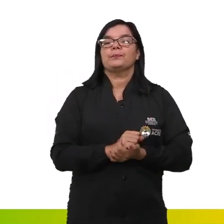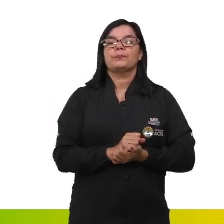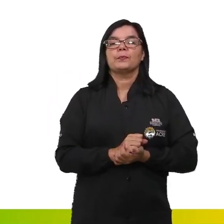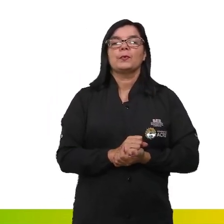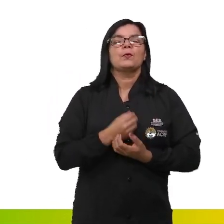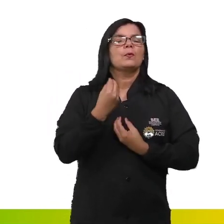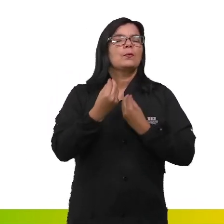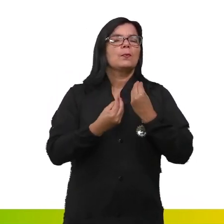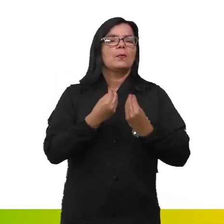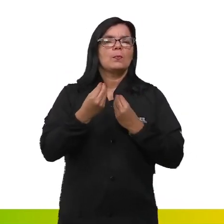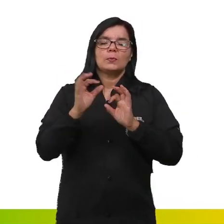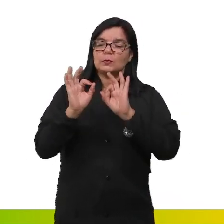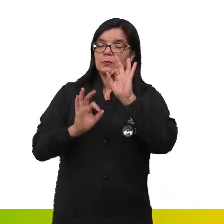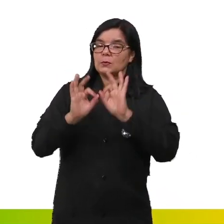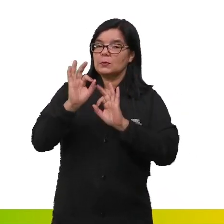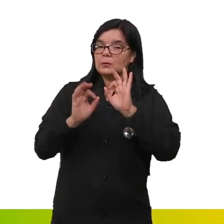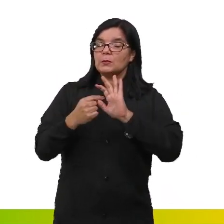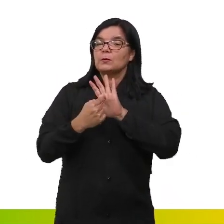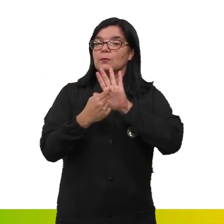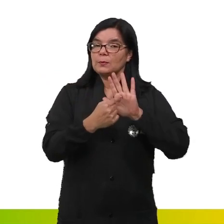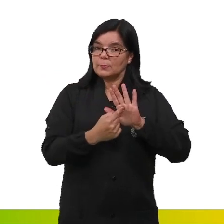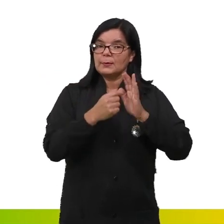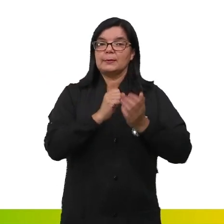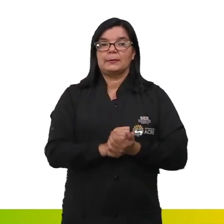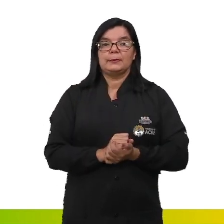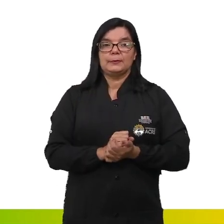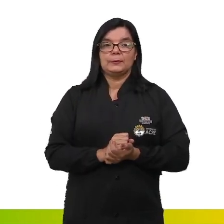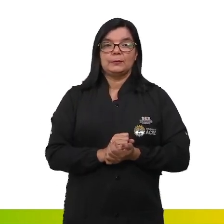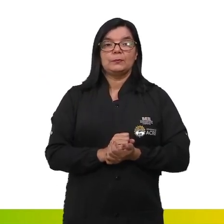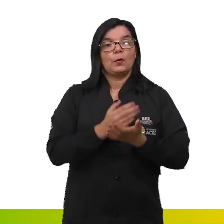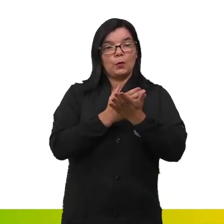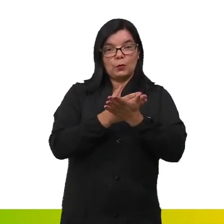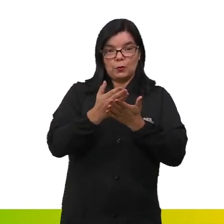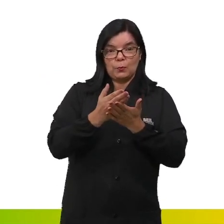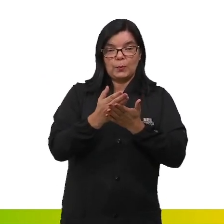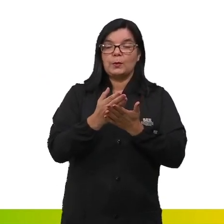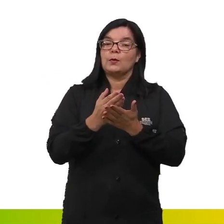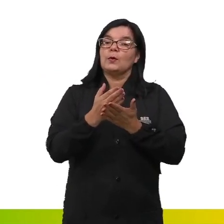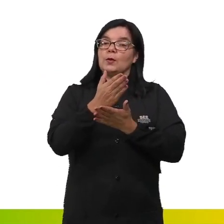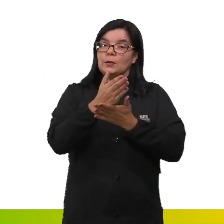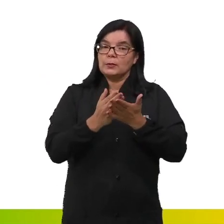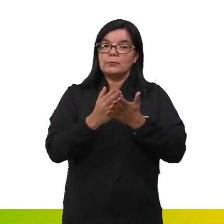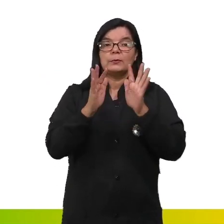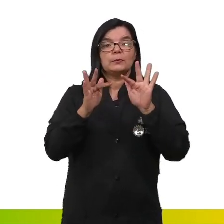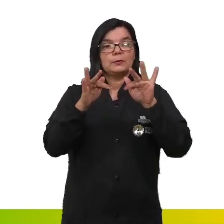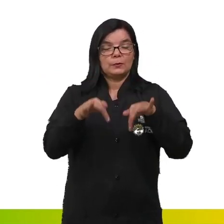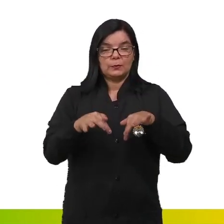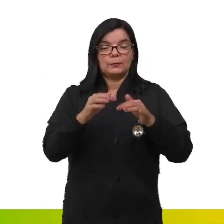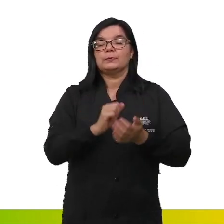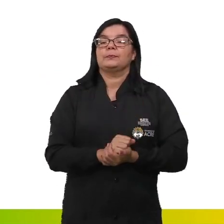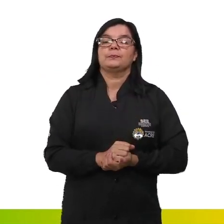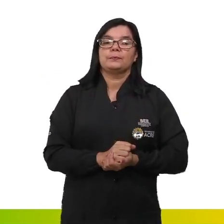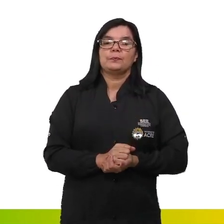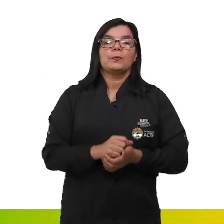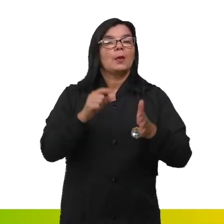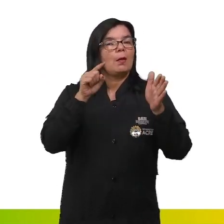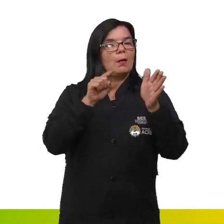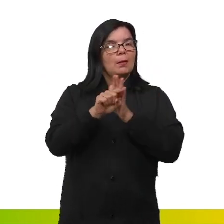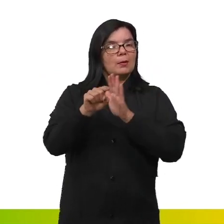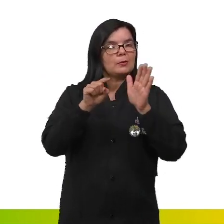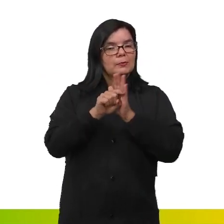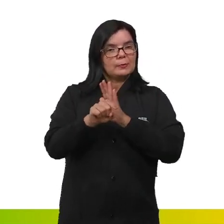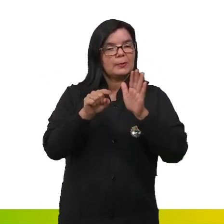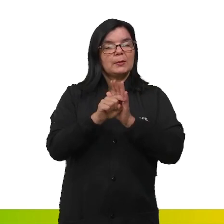Então, como se organiza uma apresentação? Em introdução, desenvolvimento e conclusão. As